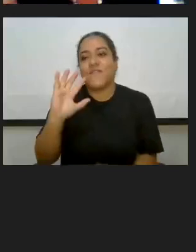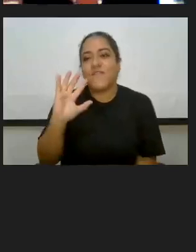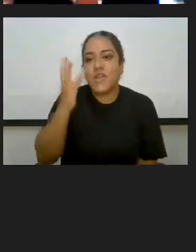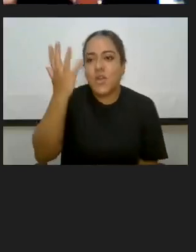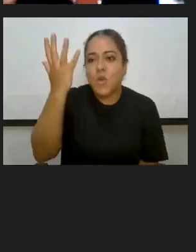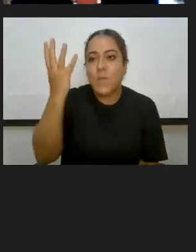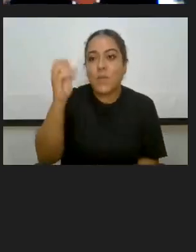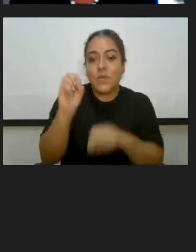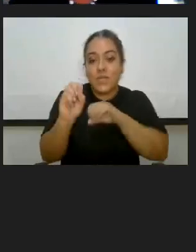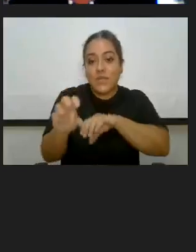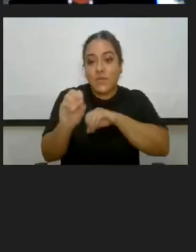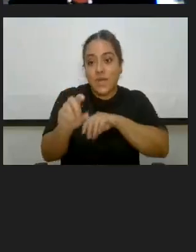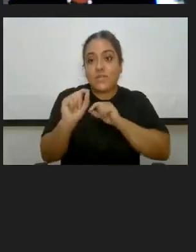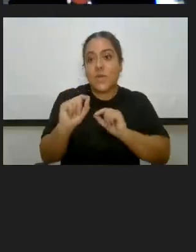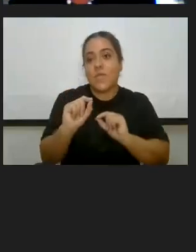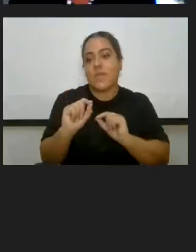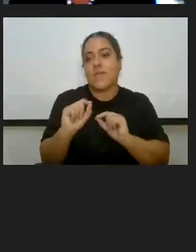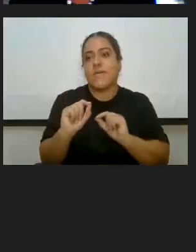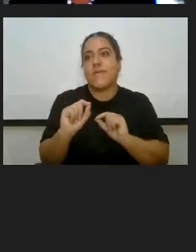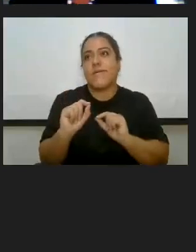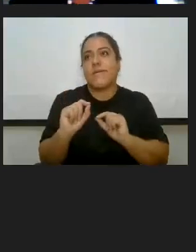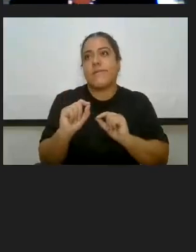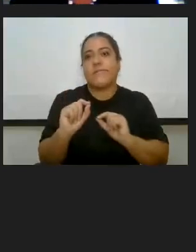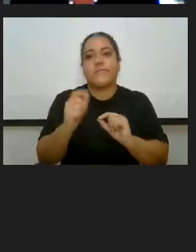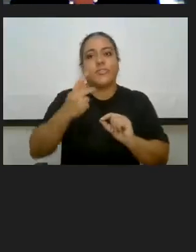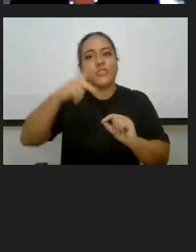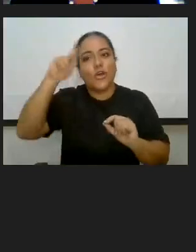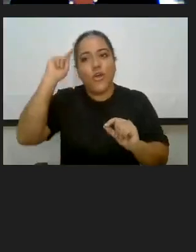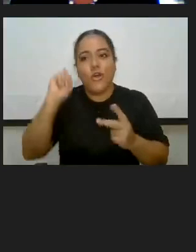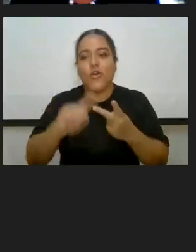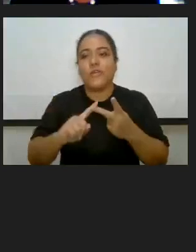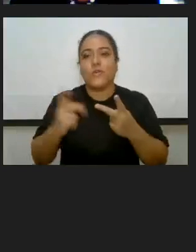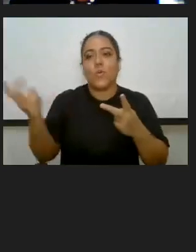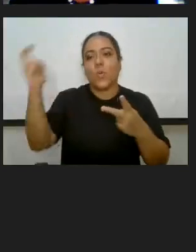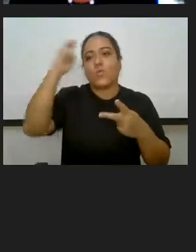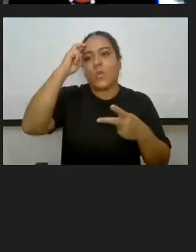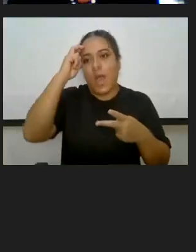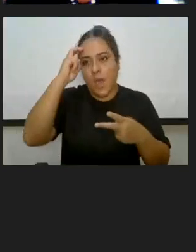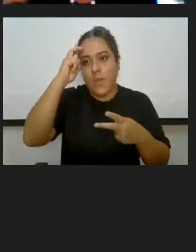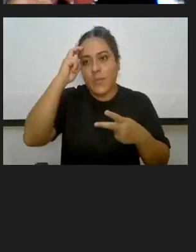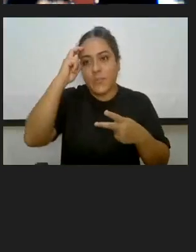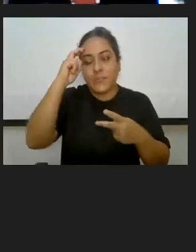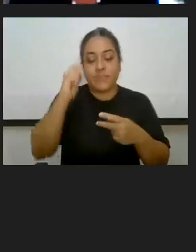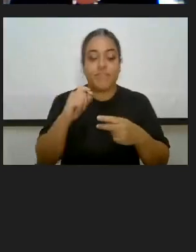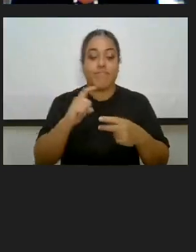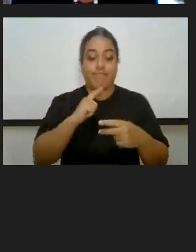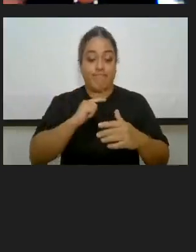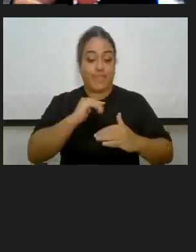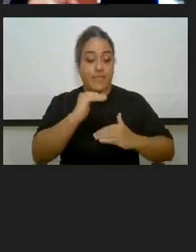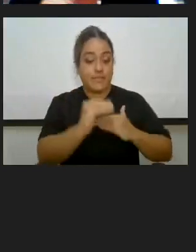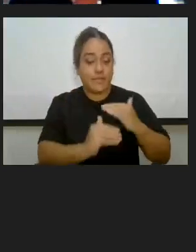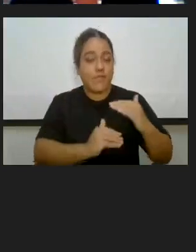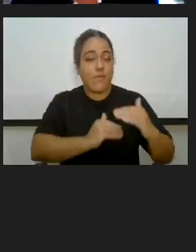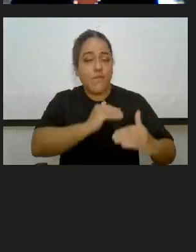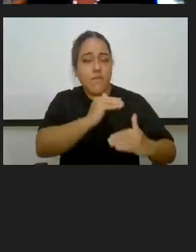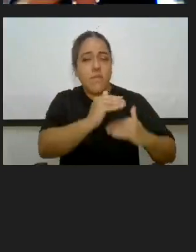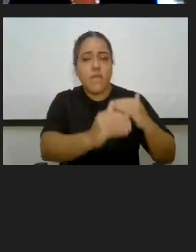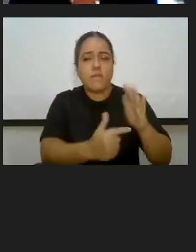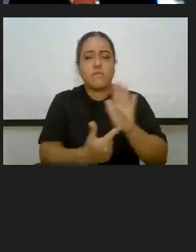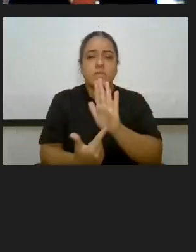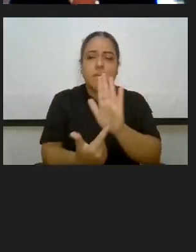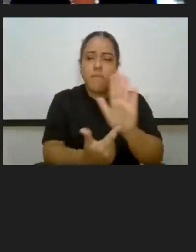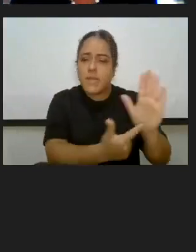educação enquanto um fenômeno histórico e cultural, que se desenvolve, que se apresenta, que